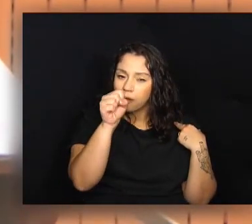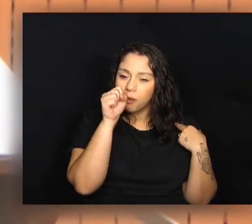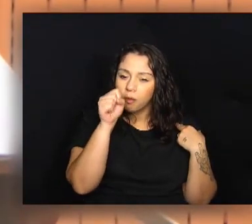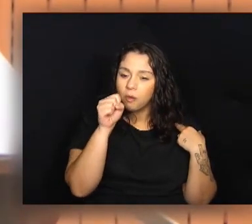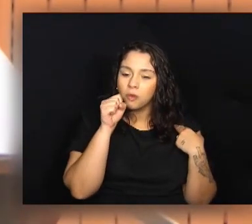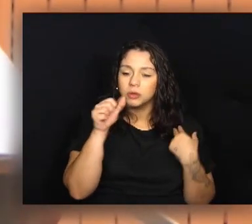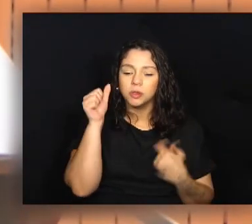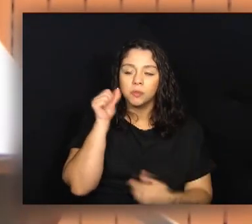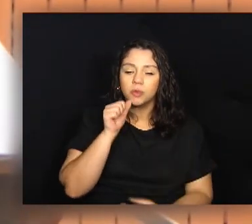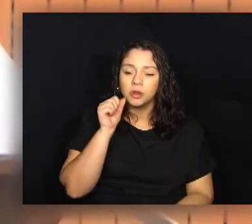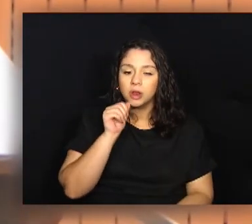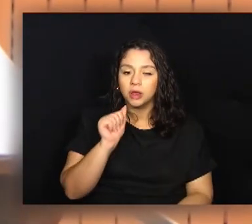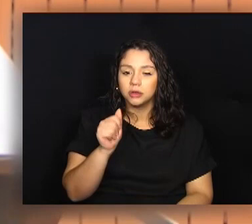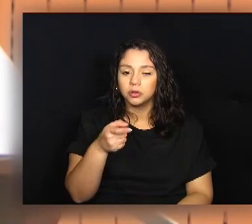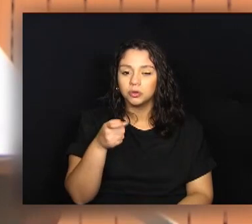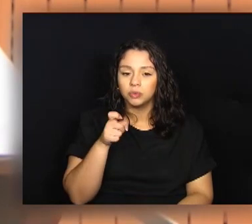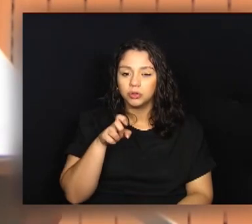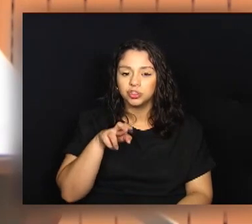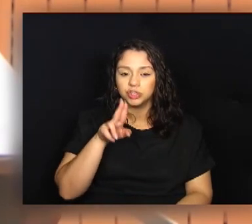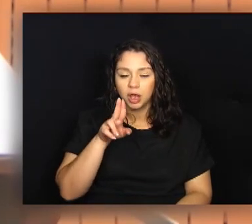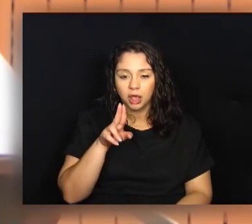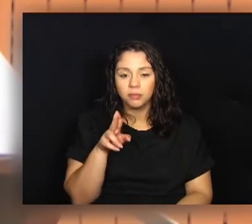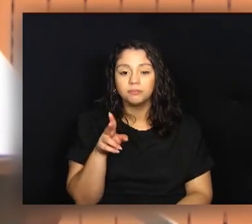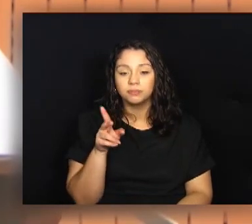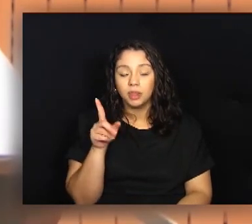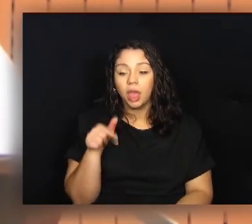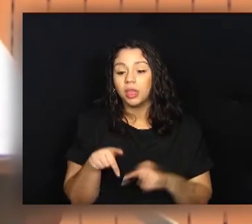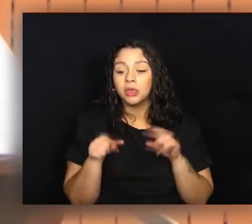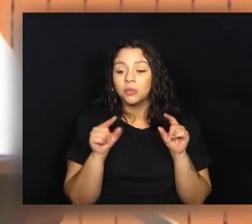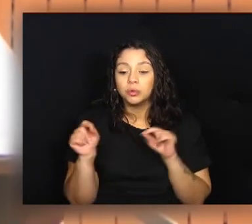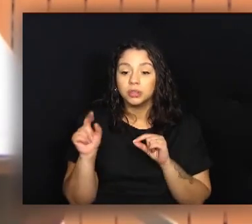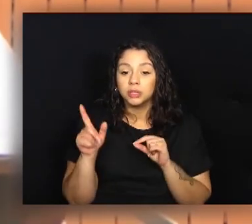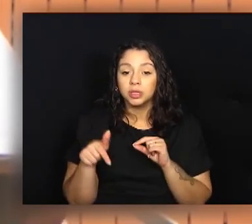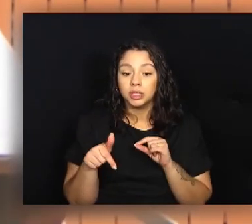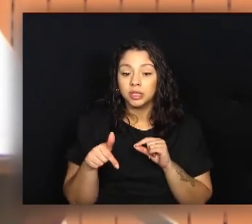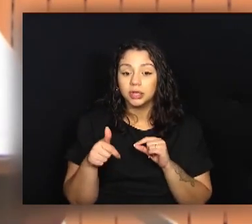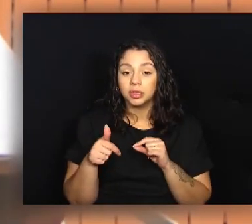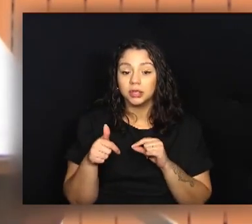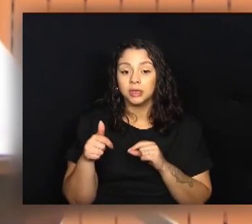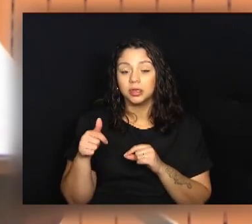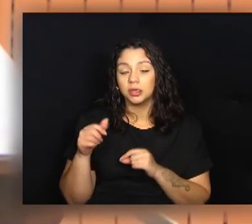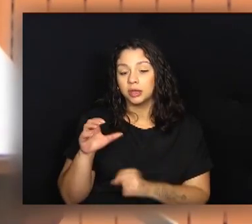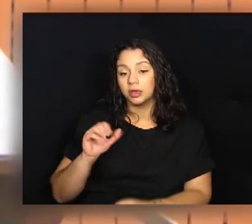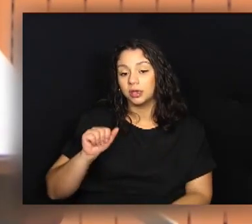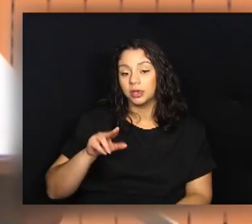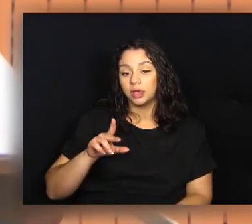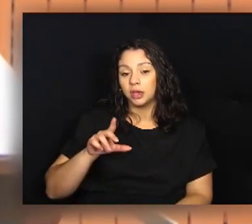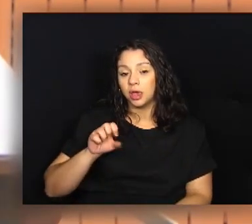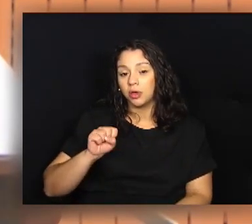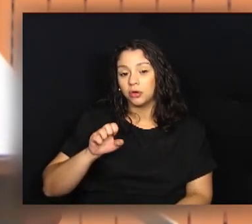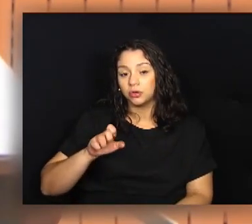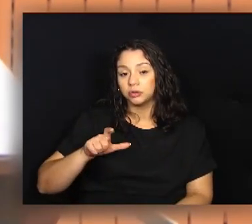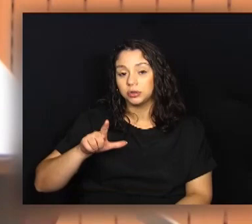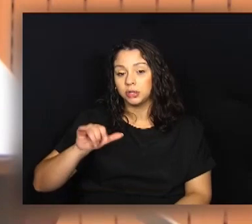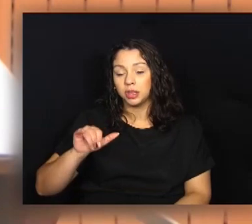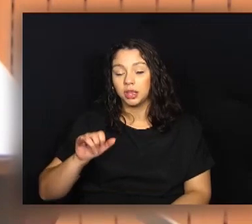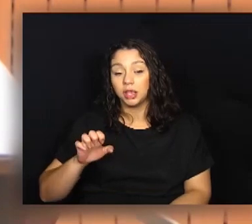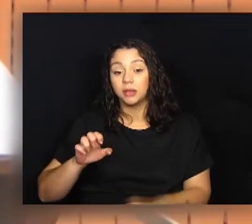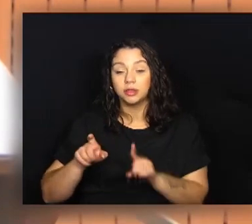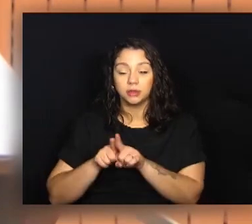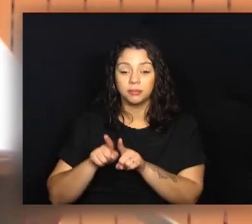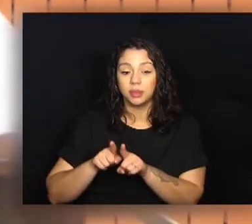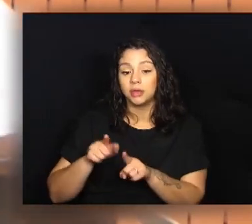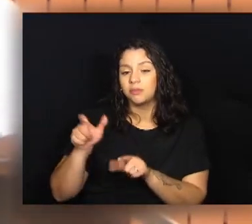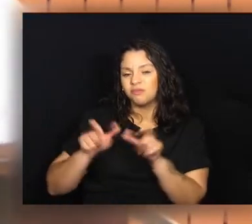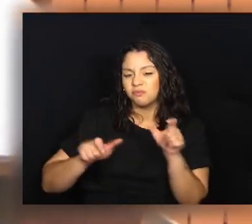axé. Aqui eu estou falando de Cauzelê, falando de Omijeuá,